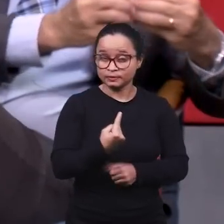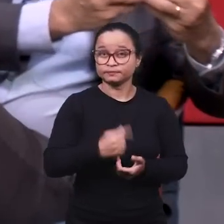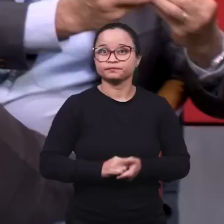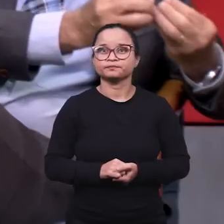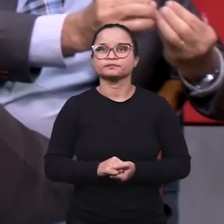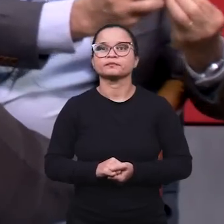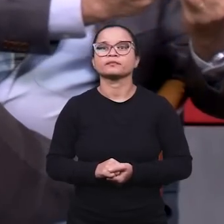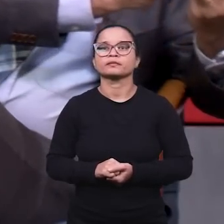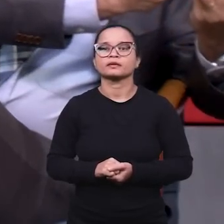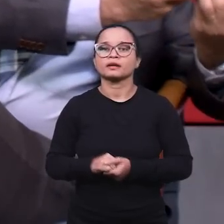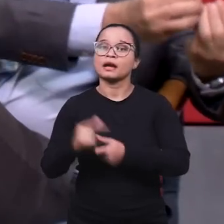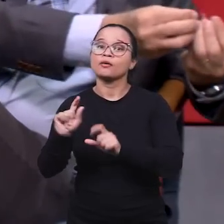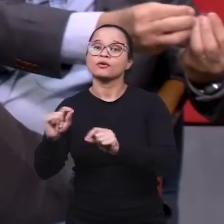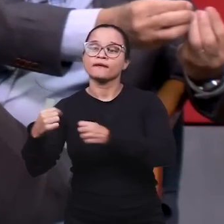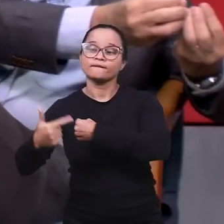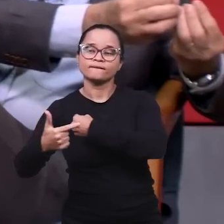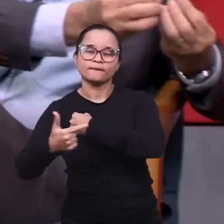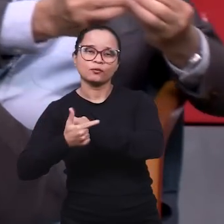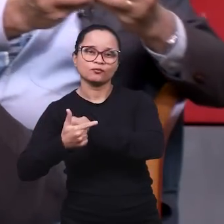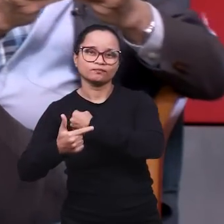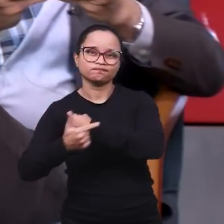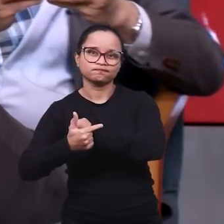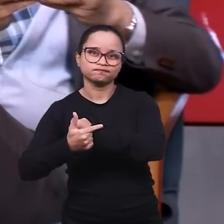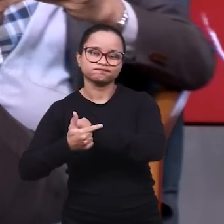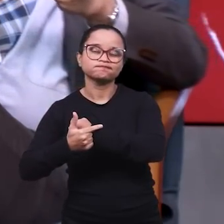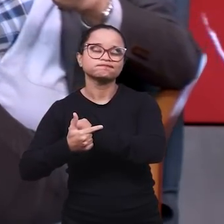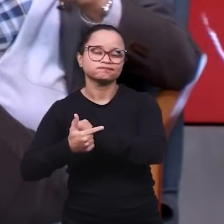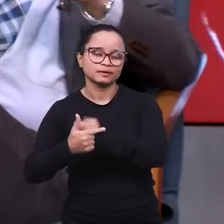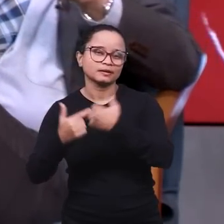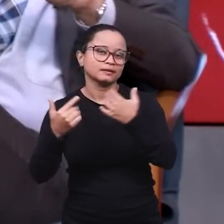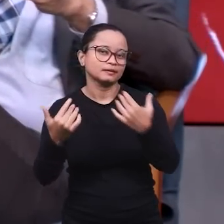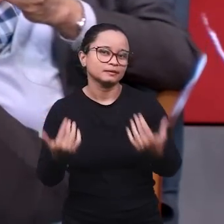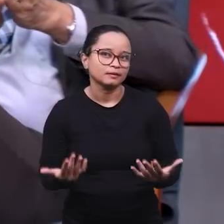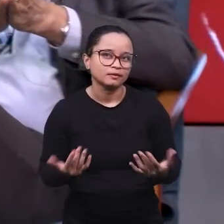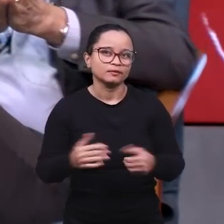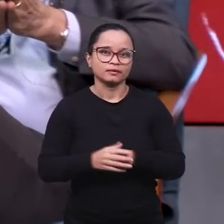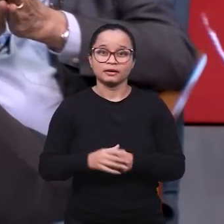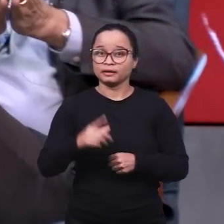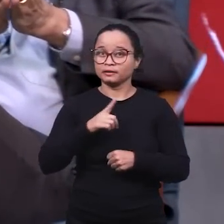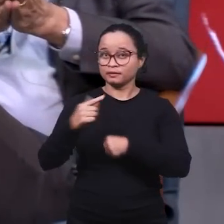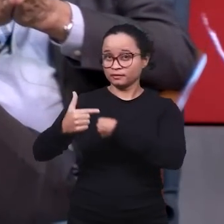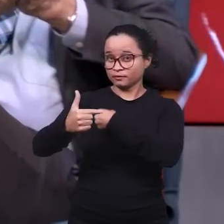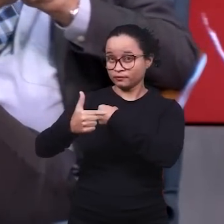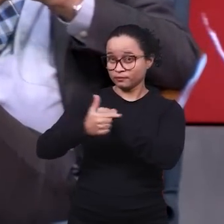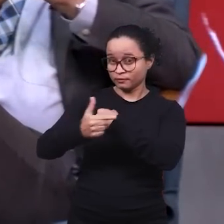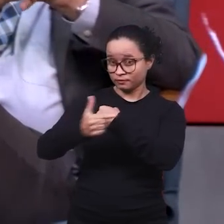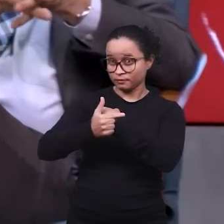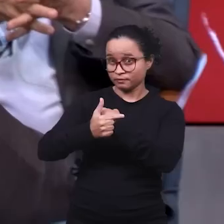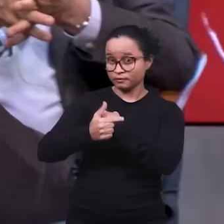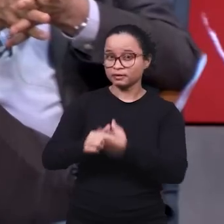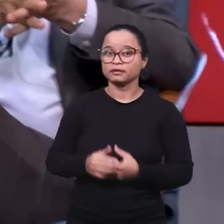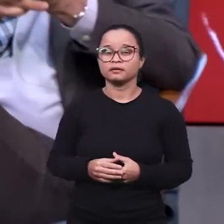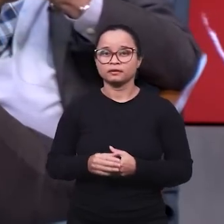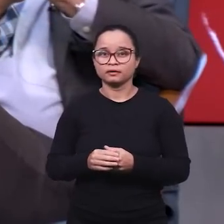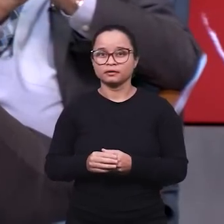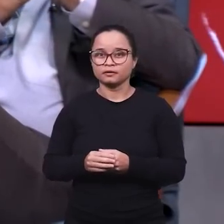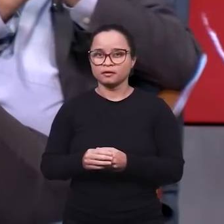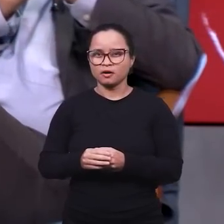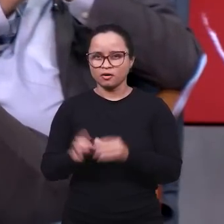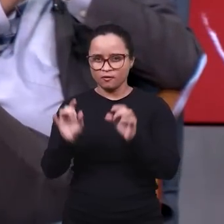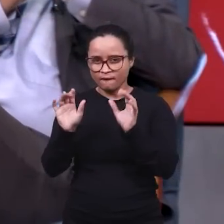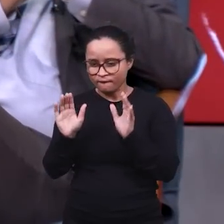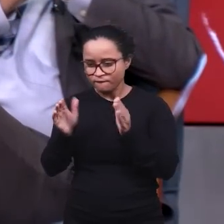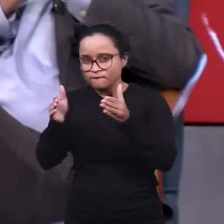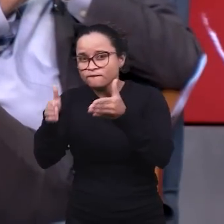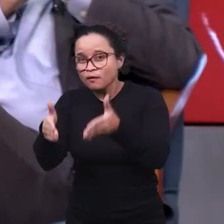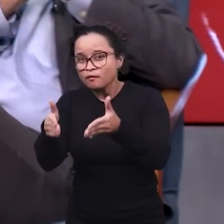é função. E é por isso que ele tem uma função específica dentro do corpo,